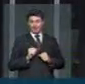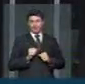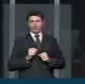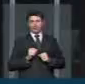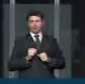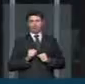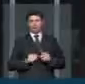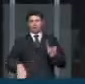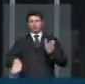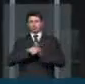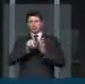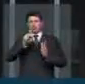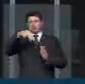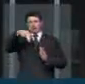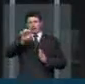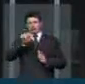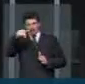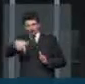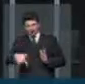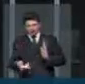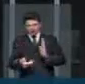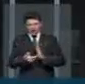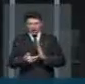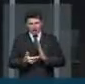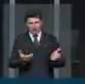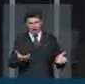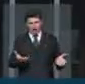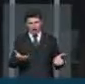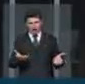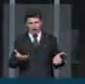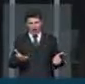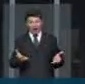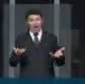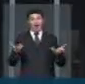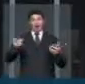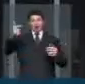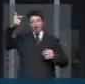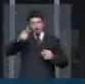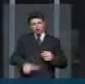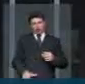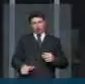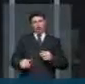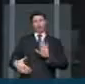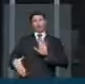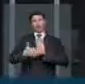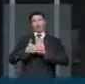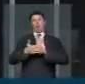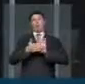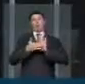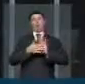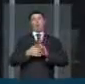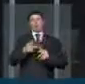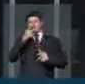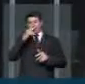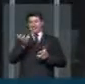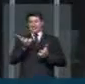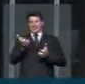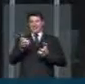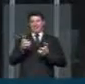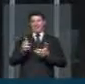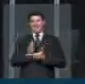Veio um PNE para essa casa e novamente se propõe patinar